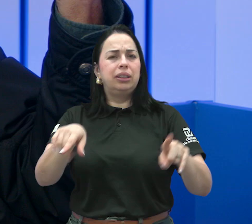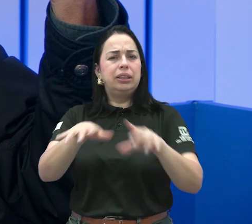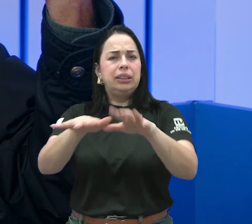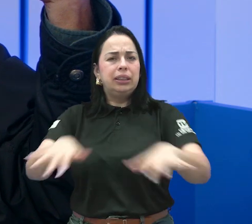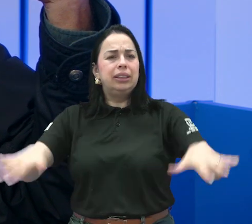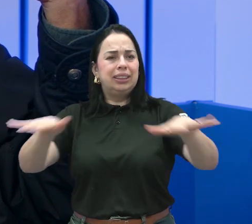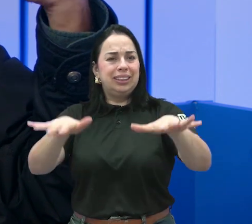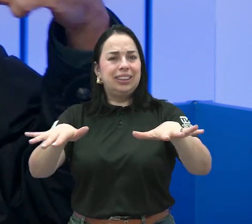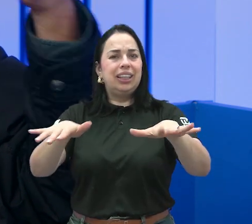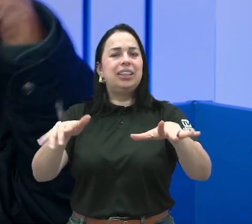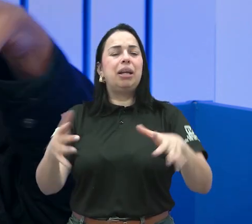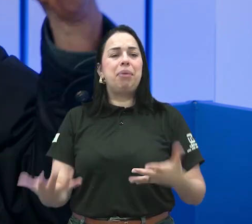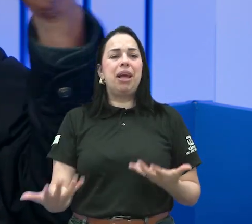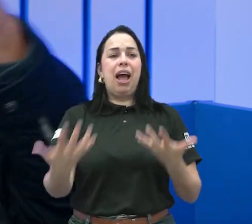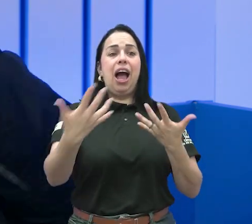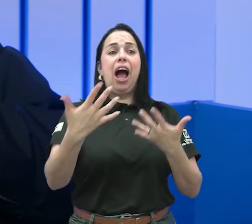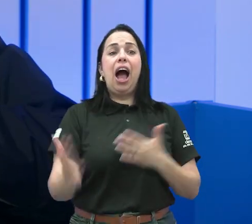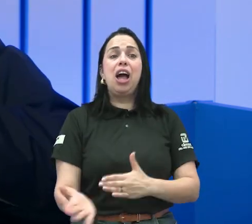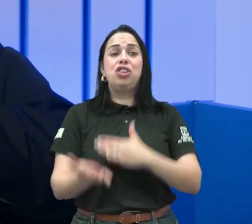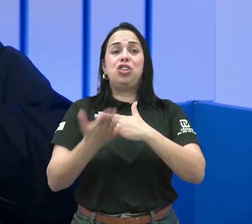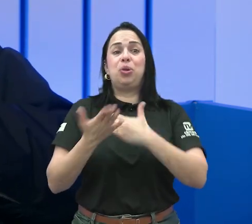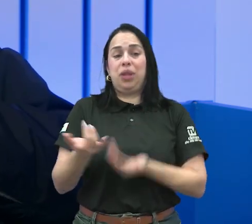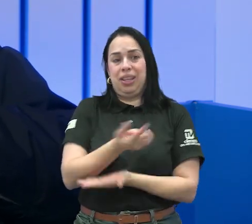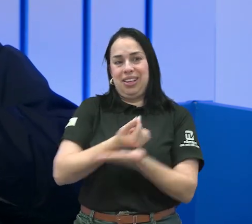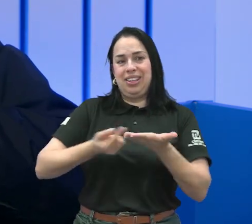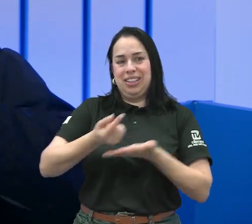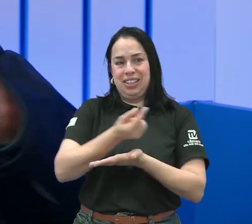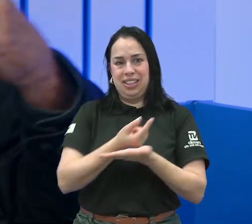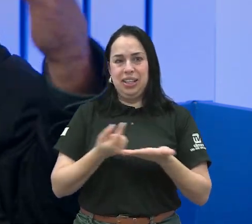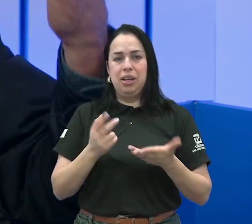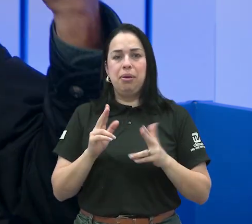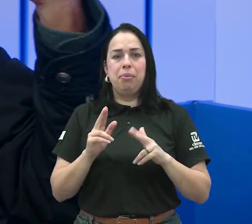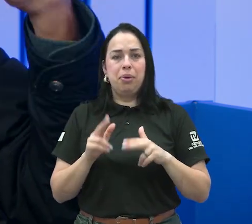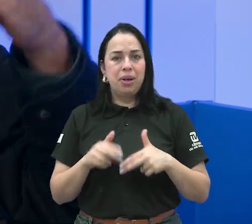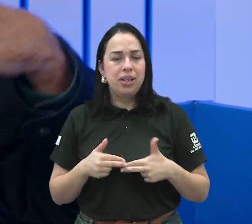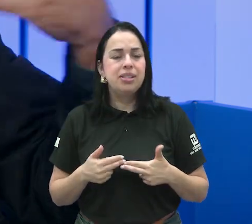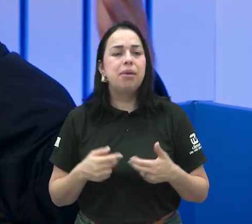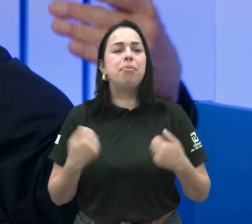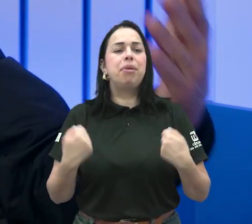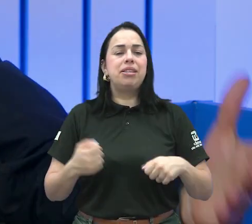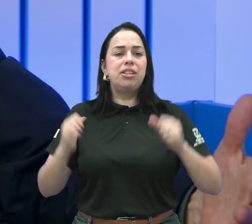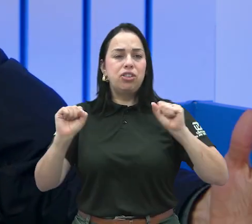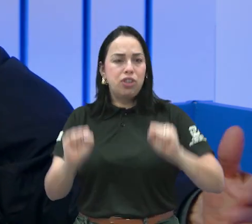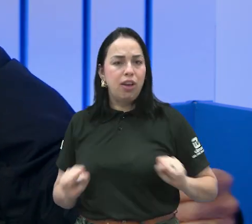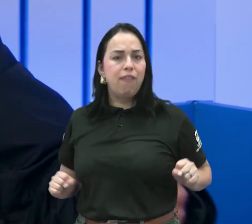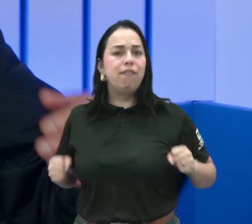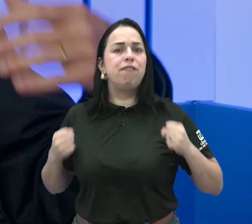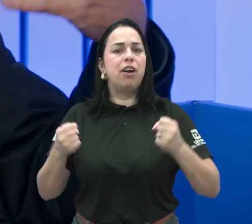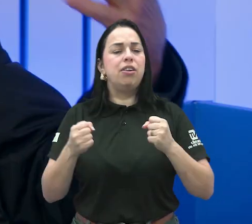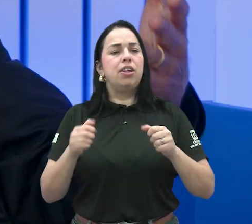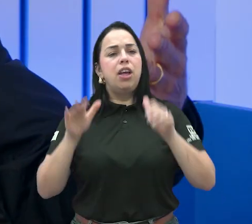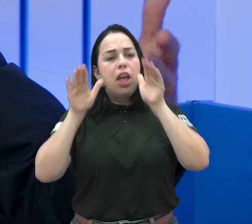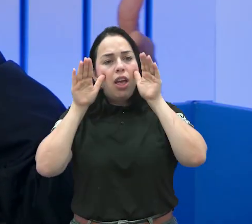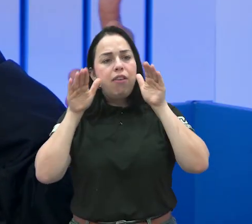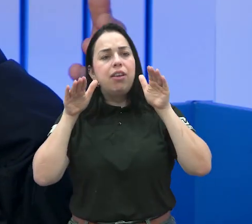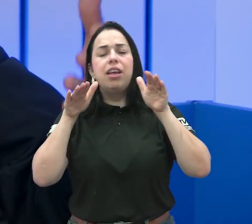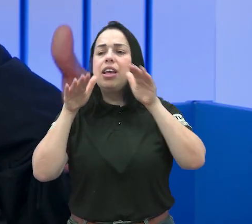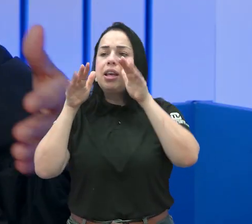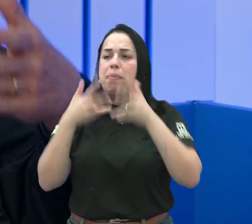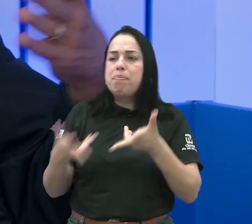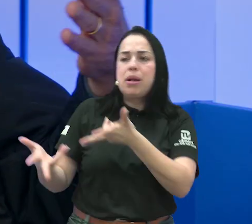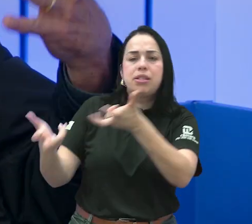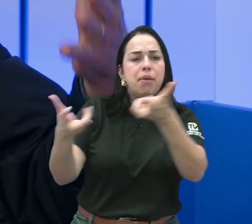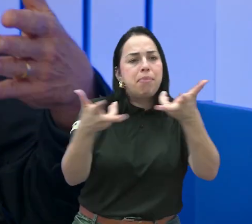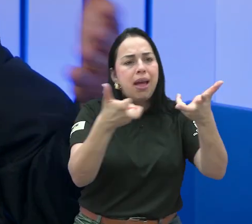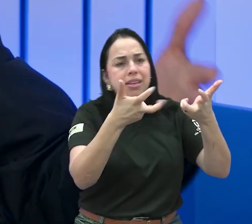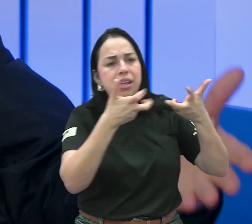periférica, ela é funcional para esse tipo de capitalismo. Então, para a gente romper isso, precisa de esforços e de enxergar a realidade de maneira